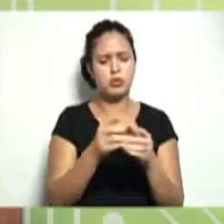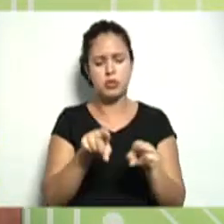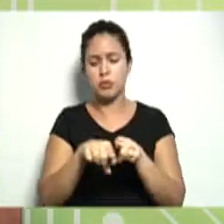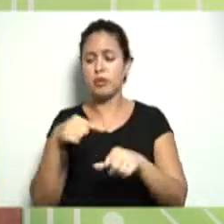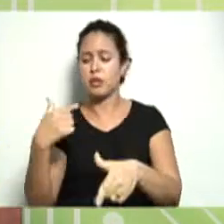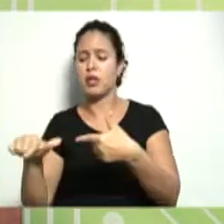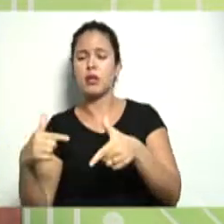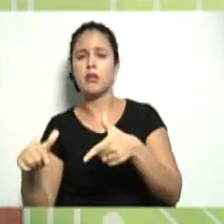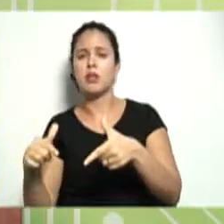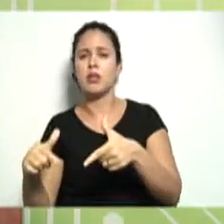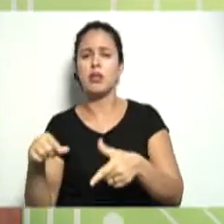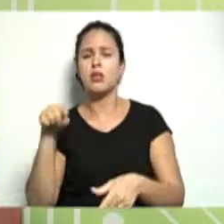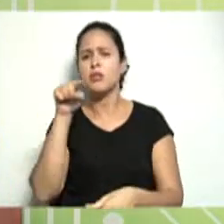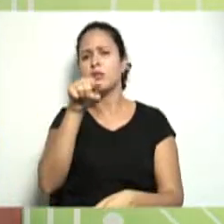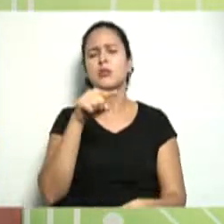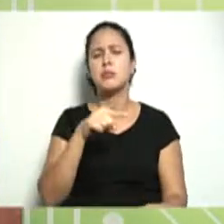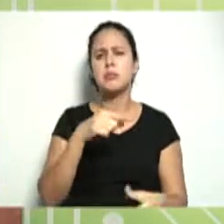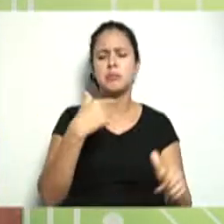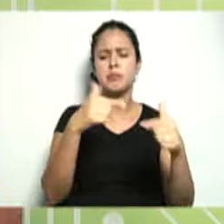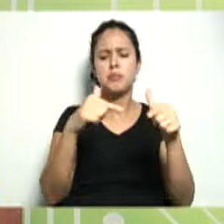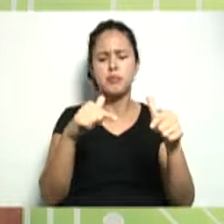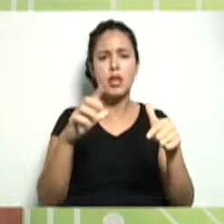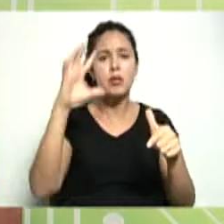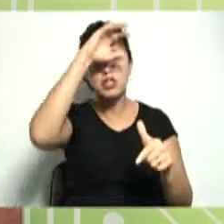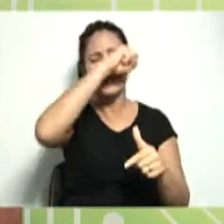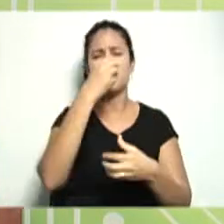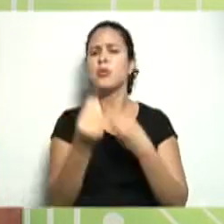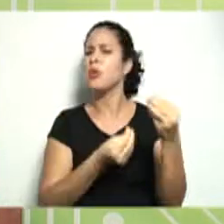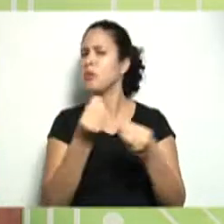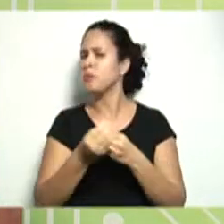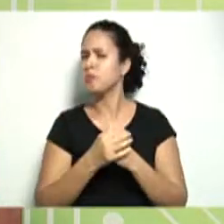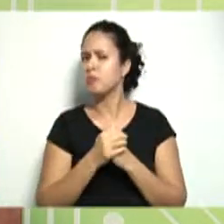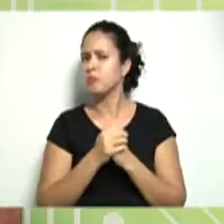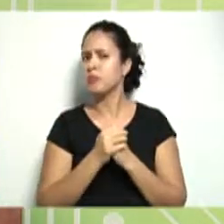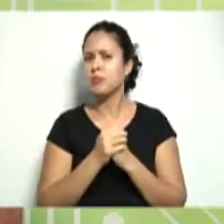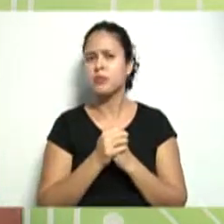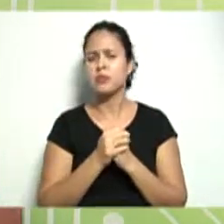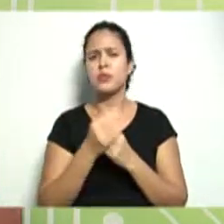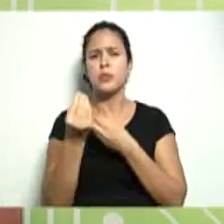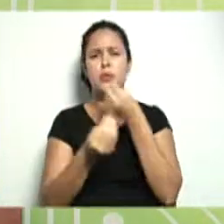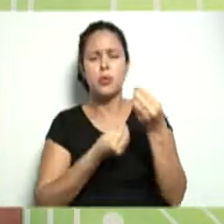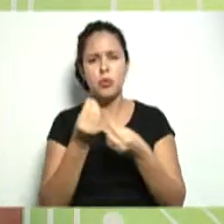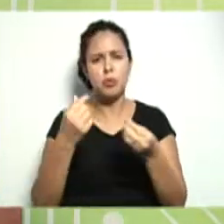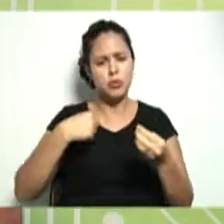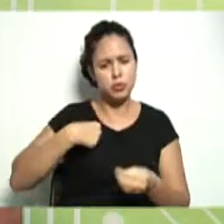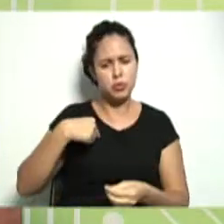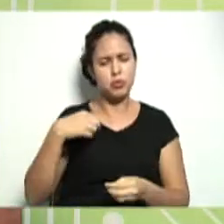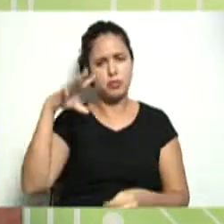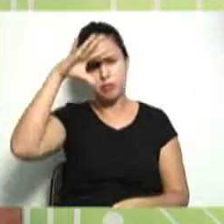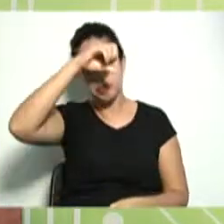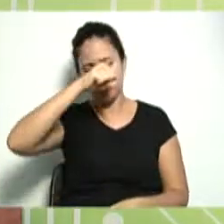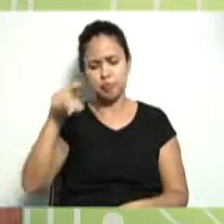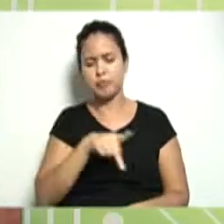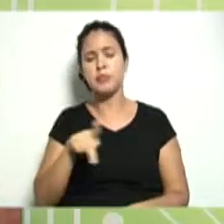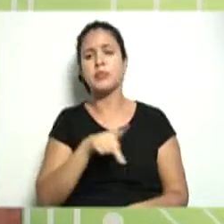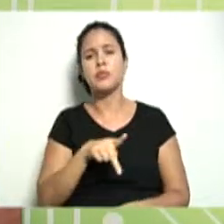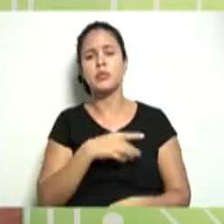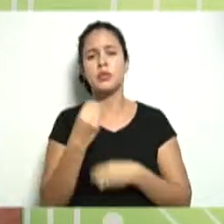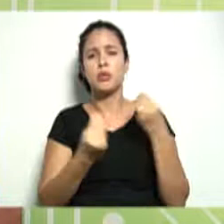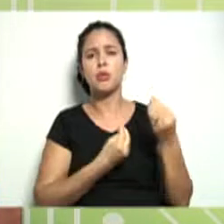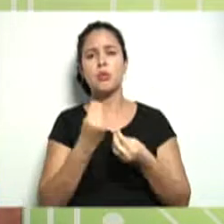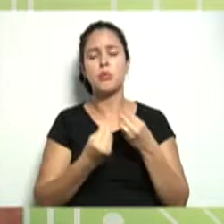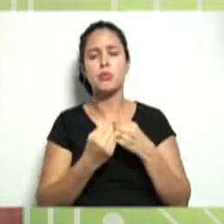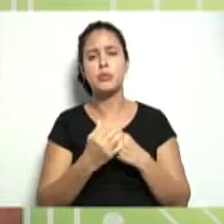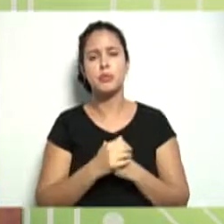trabalha, como que você aprendeu a trabalhar? Como que eu aprendi a ser professor? O professor Eliene aprendeu a ser